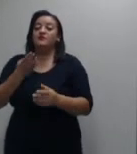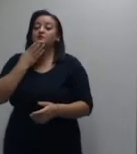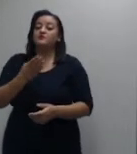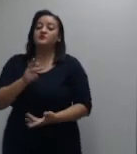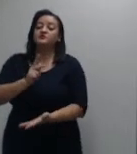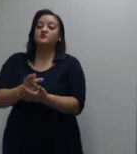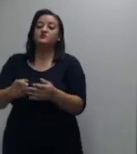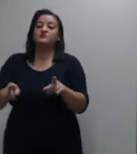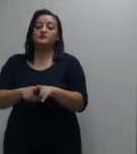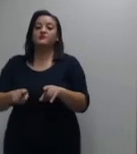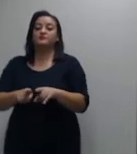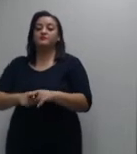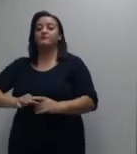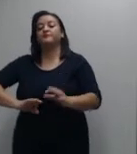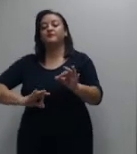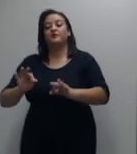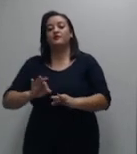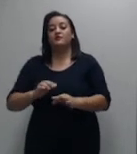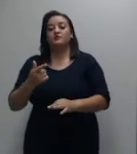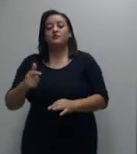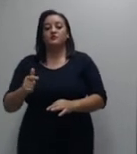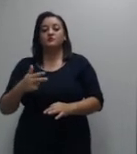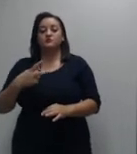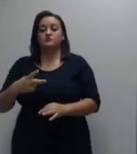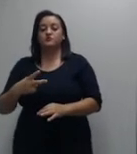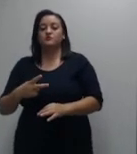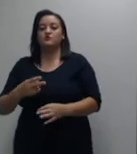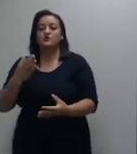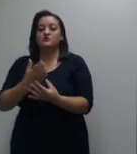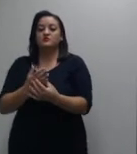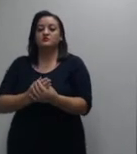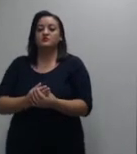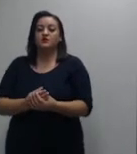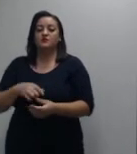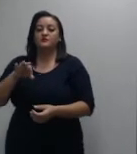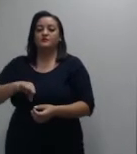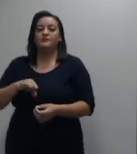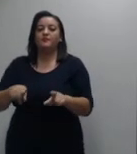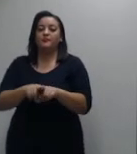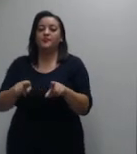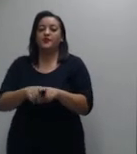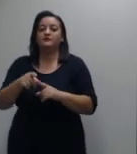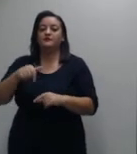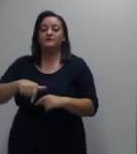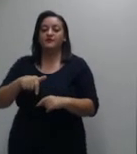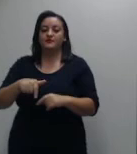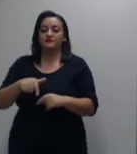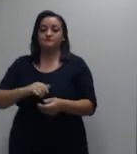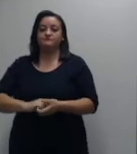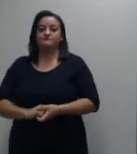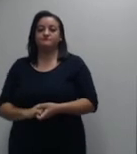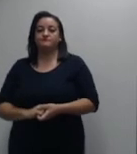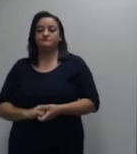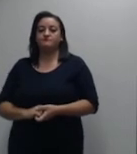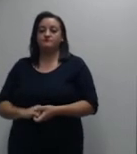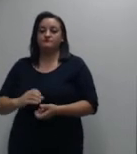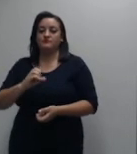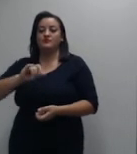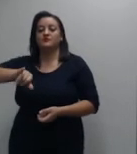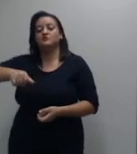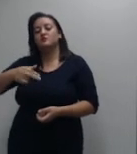que foram ajuizadas outras duas ações pelo ora requerente também Maravilha tema CG